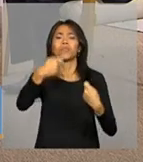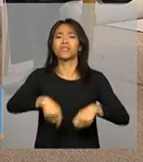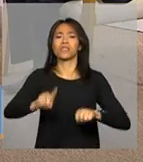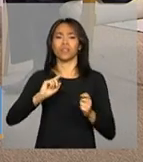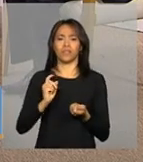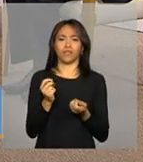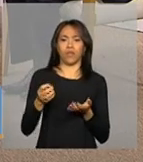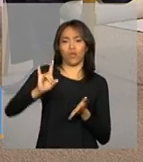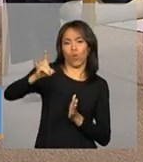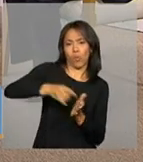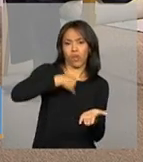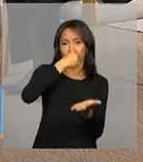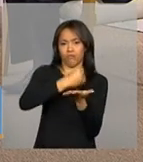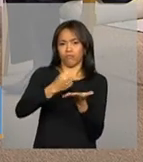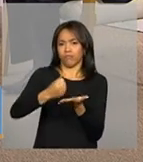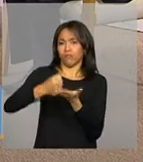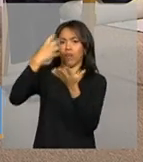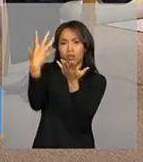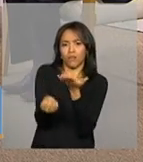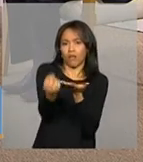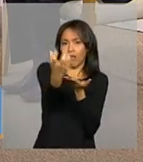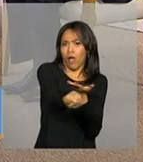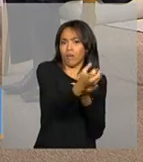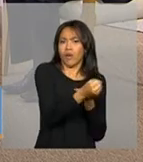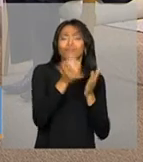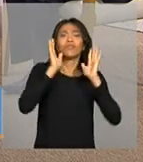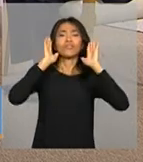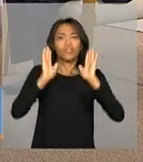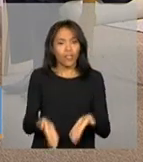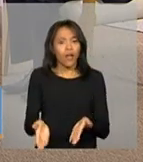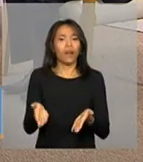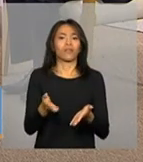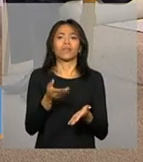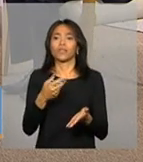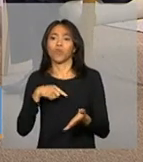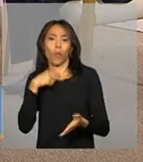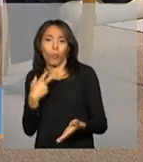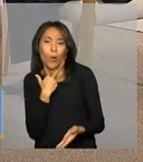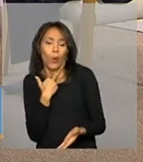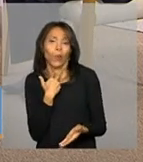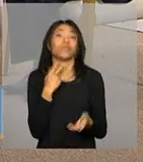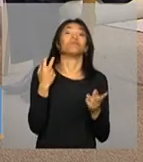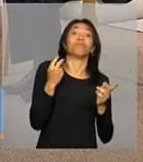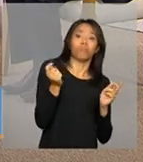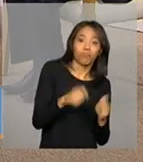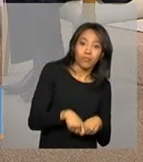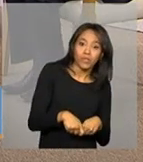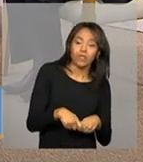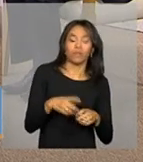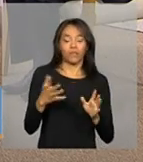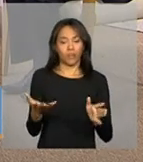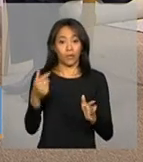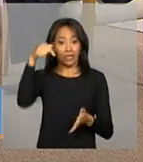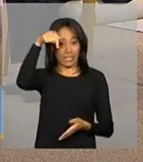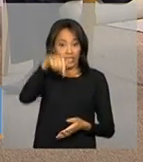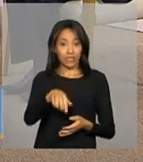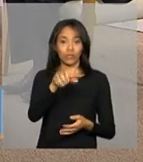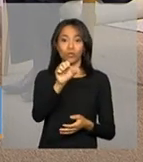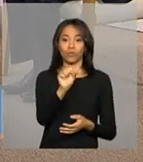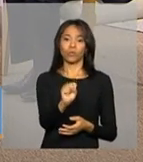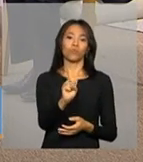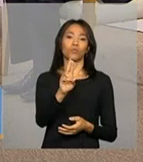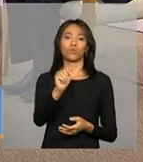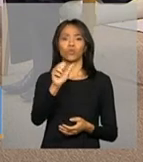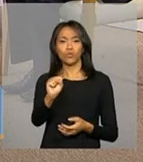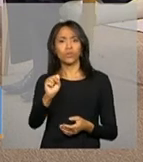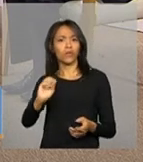ficar fazendo demonstração de gestão que ele tem condições o que não tem condições isso traz por suas um novo momento